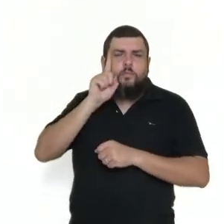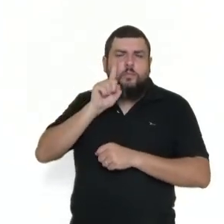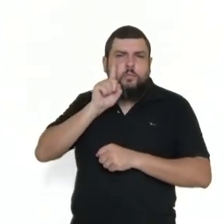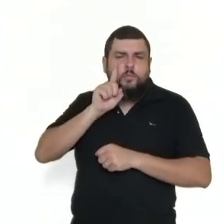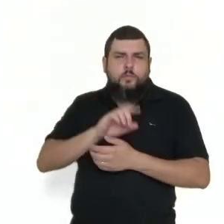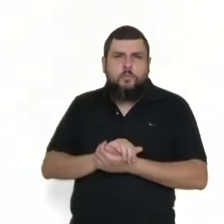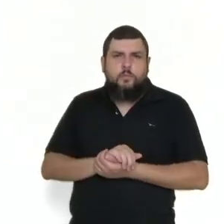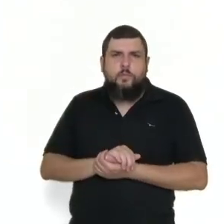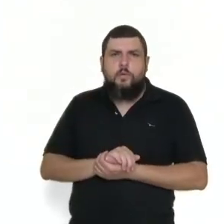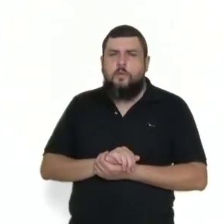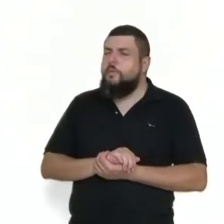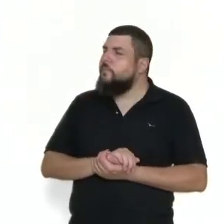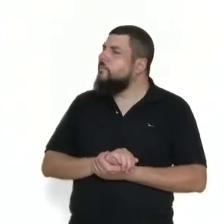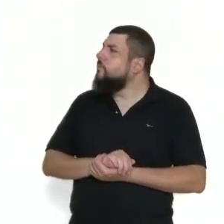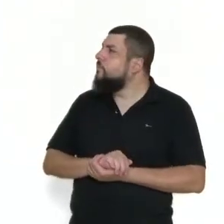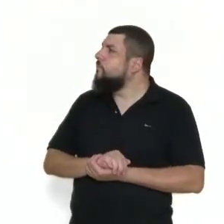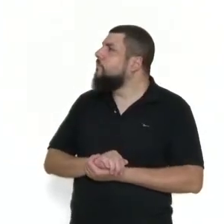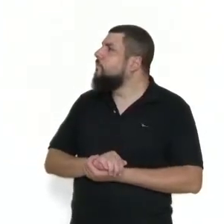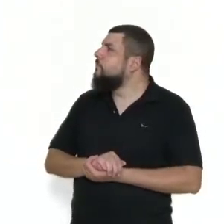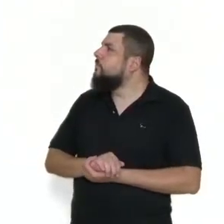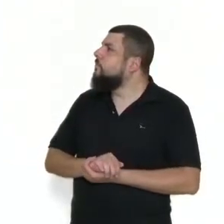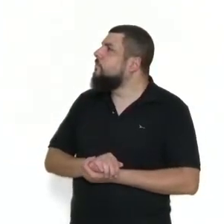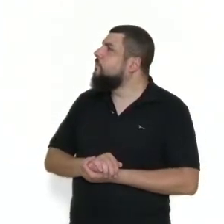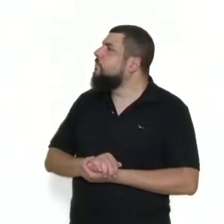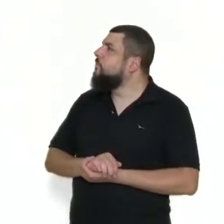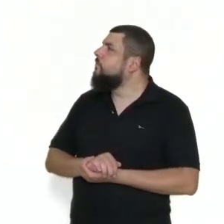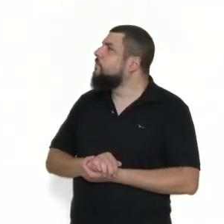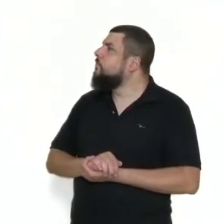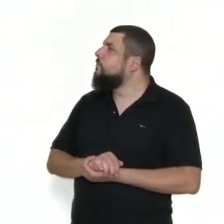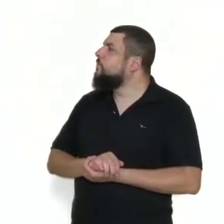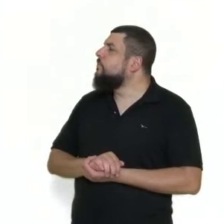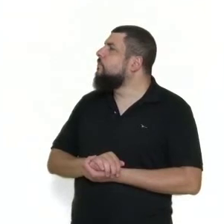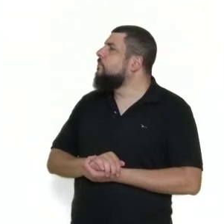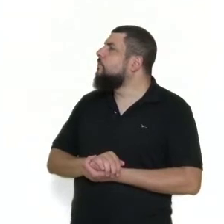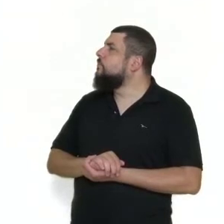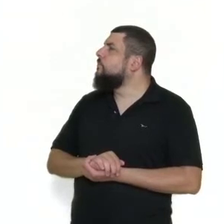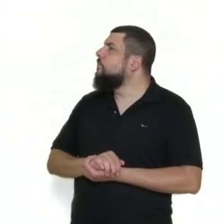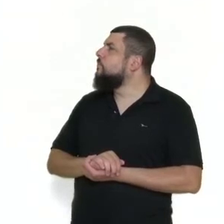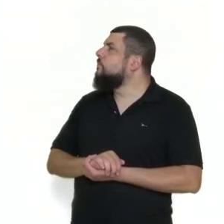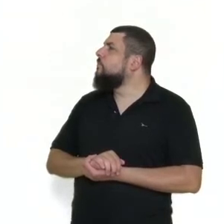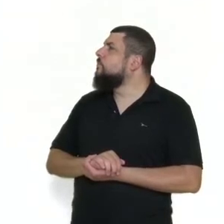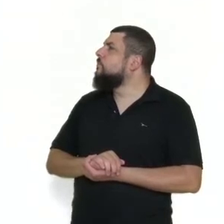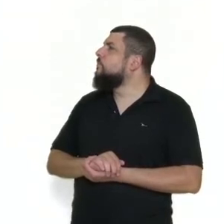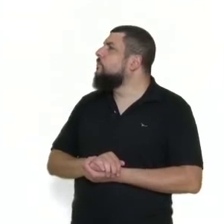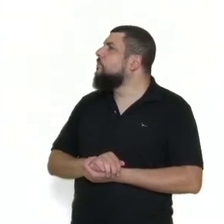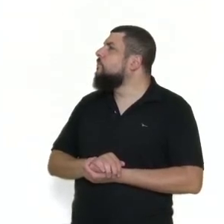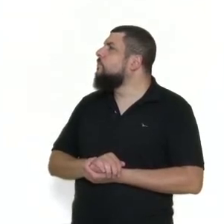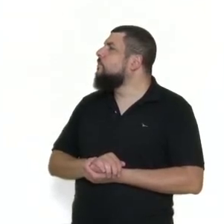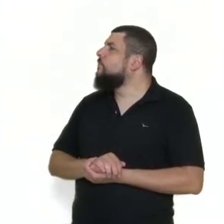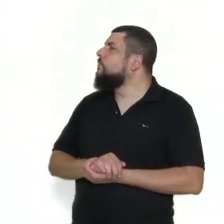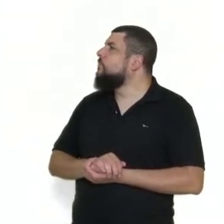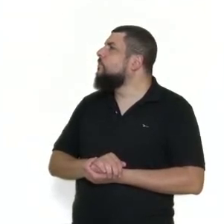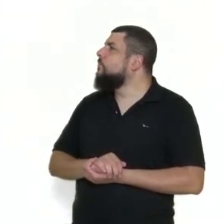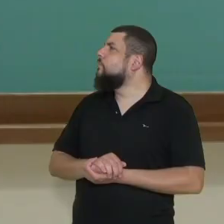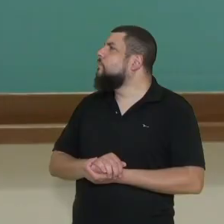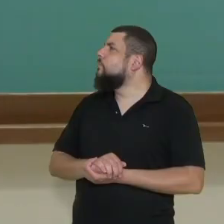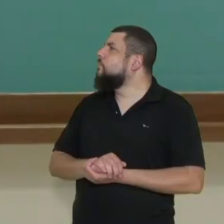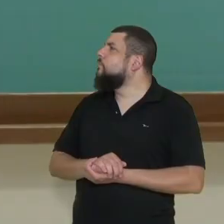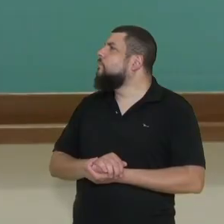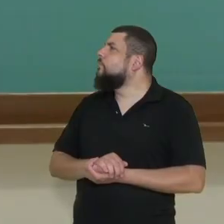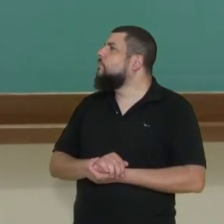ou charneca, é um bioma característico de clima mediterrâneo, invernos amenos e chuvosos, verões quentes e secos